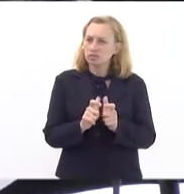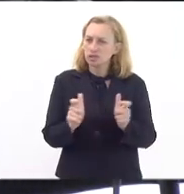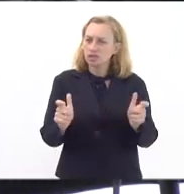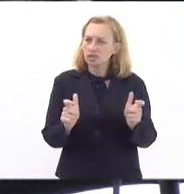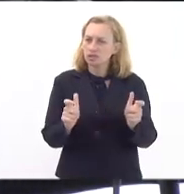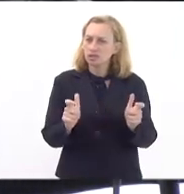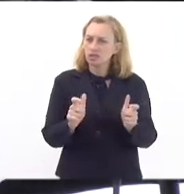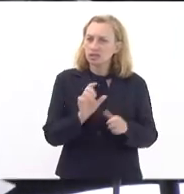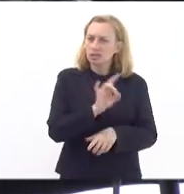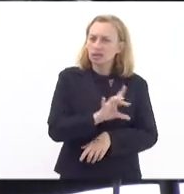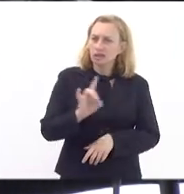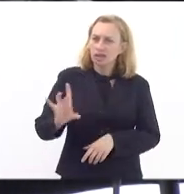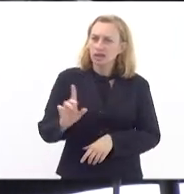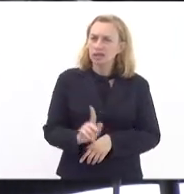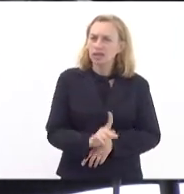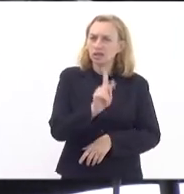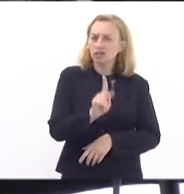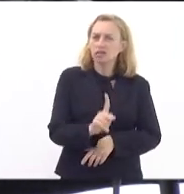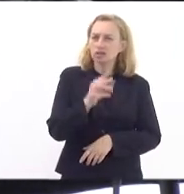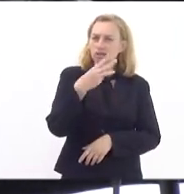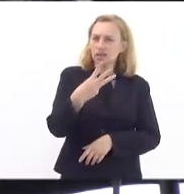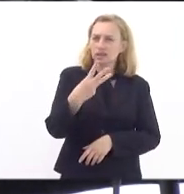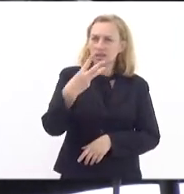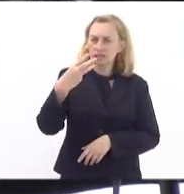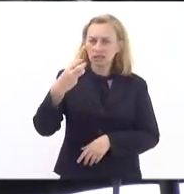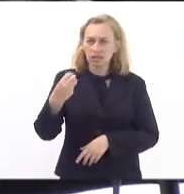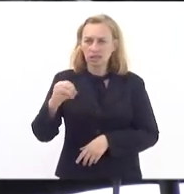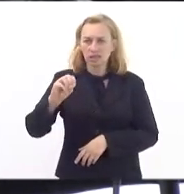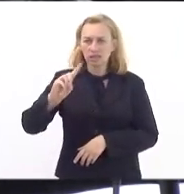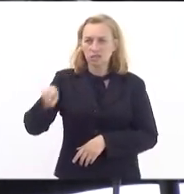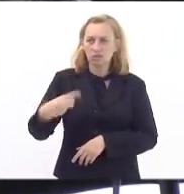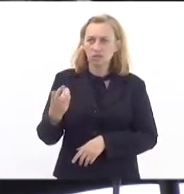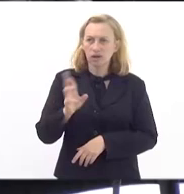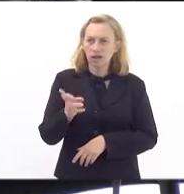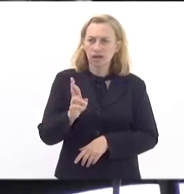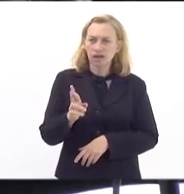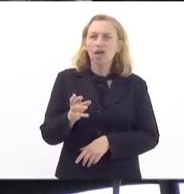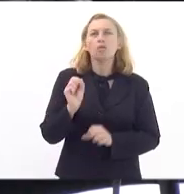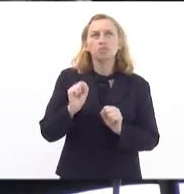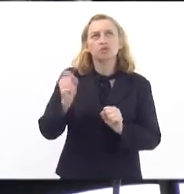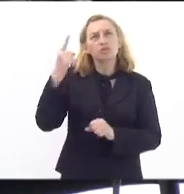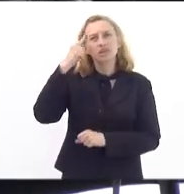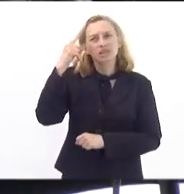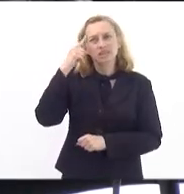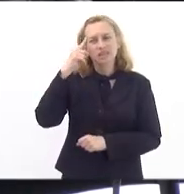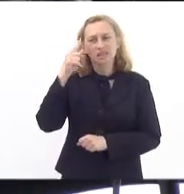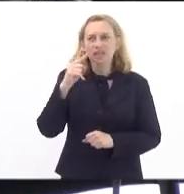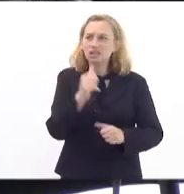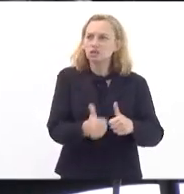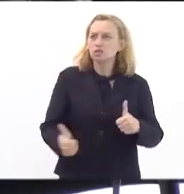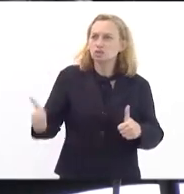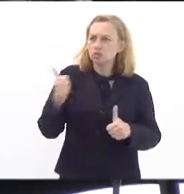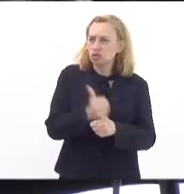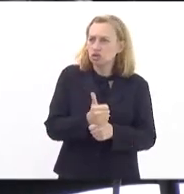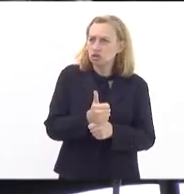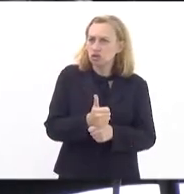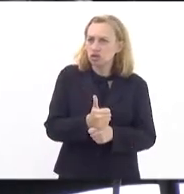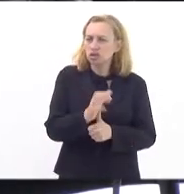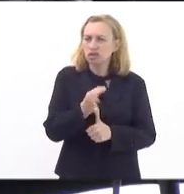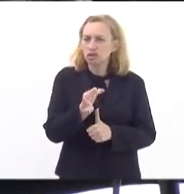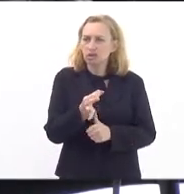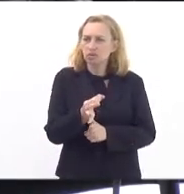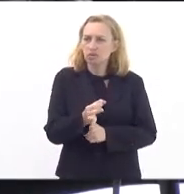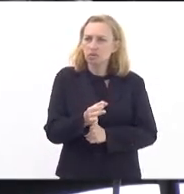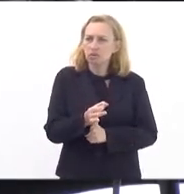quilômetro é uma 330 mil reais é muito gostosa Além disso é possível pensar em substituir Claro gradualmente